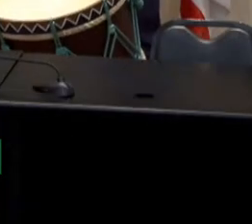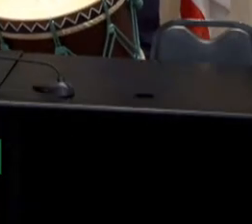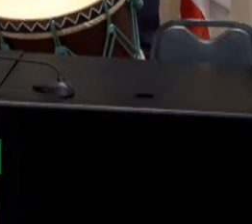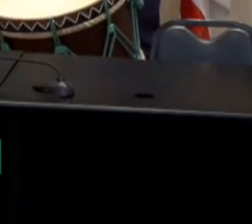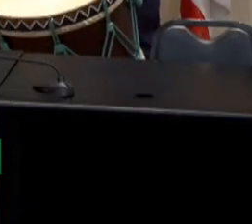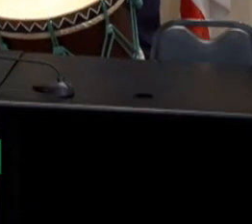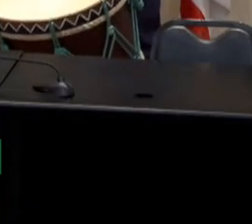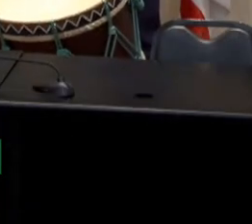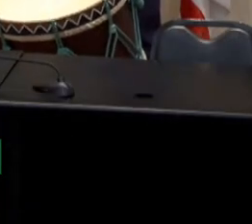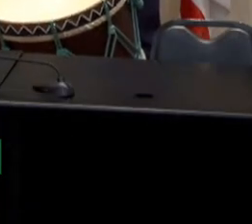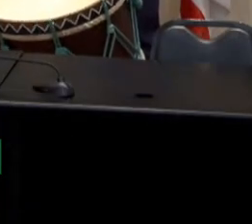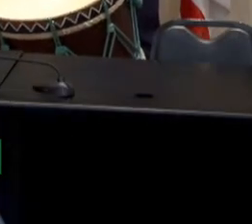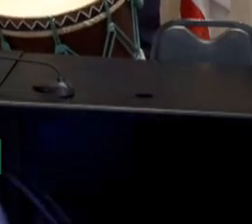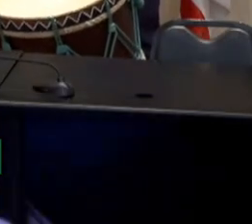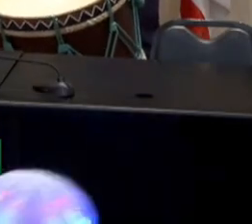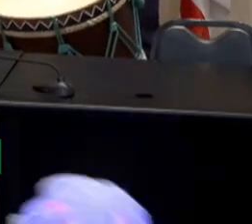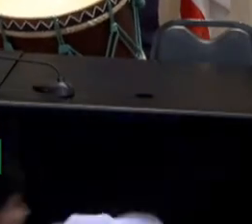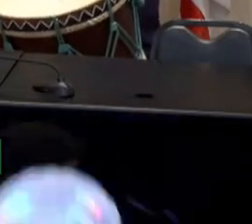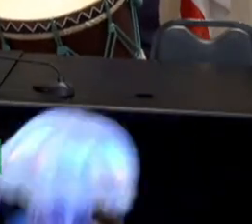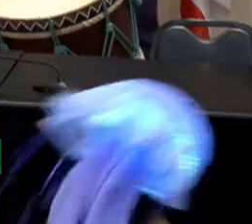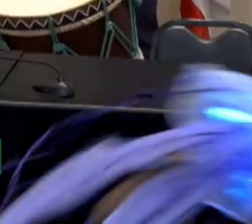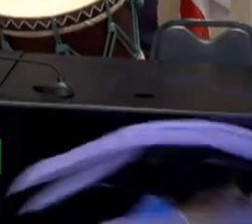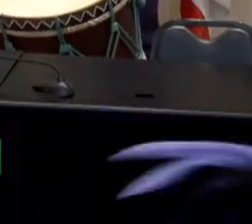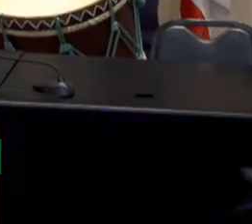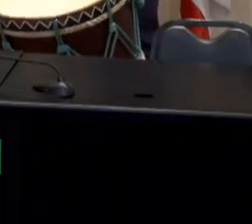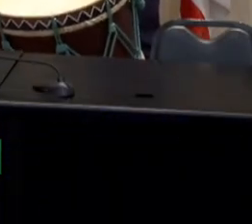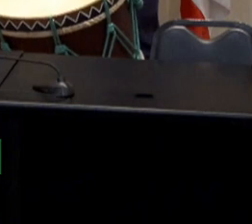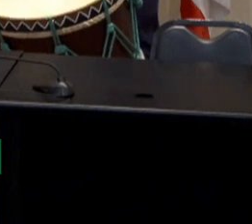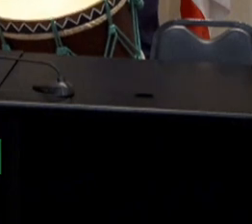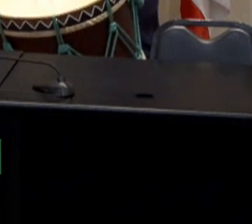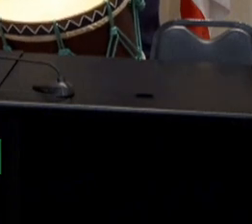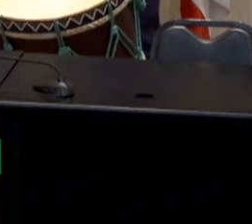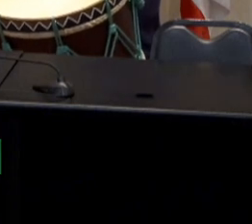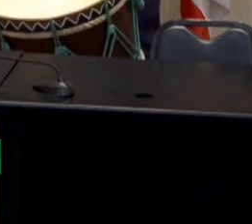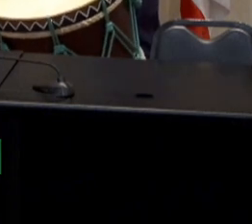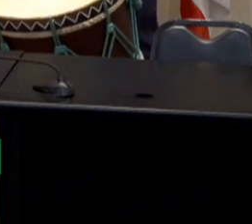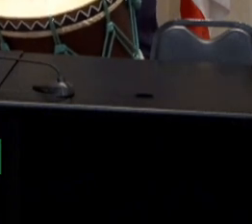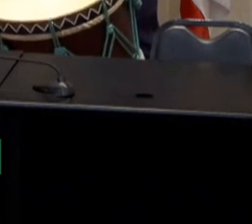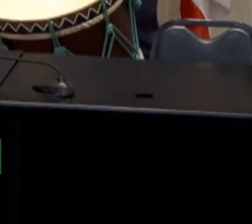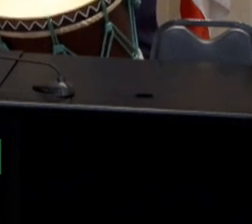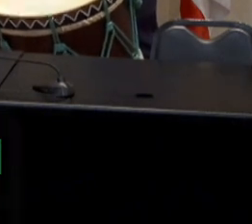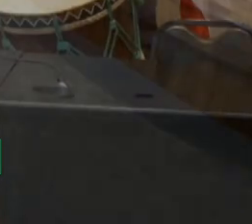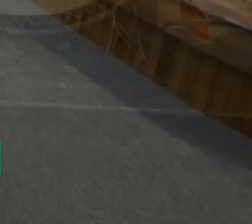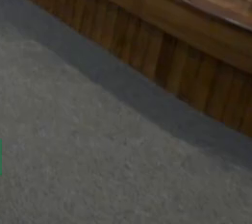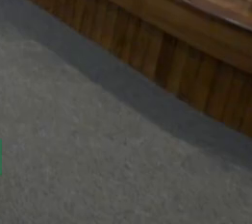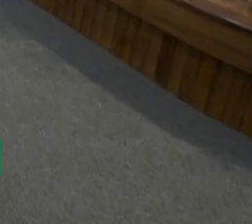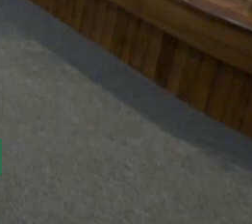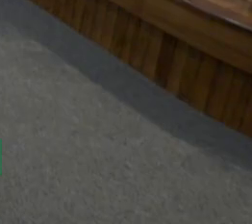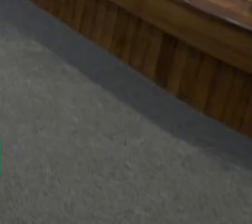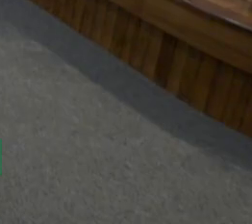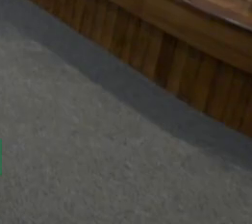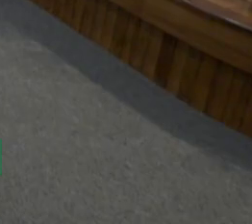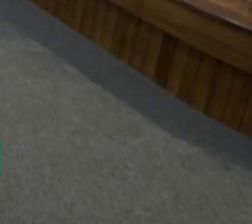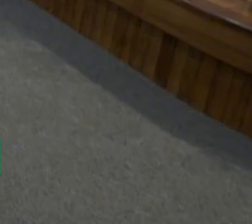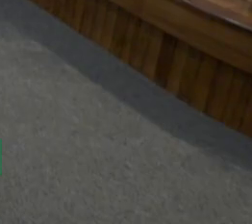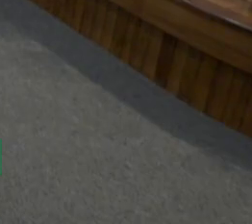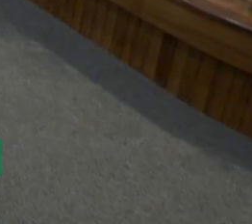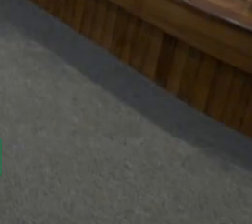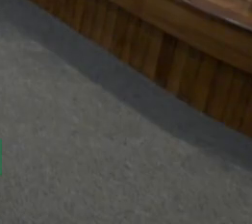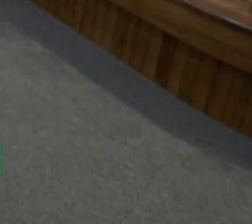A correnteza vem trazendo. A maré vai, a maré vem. Oi, vem rolando com